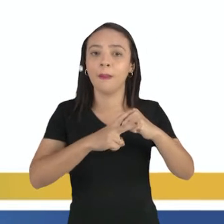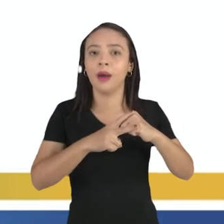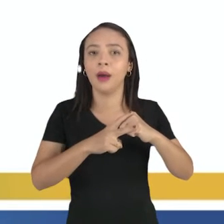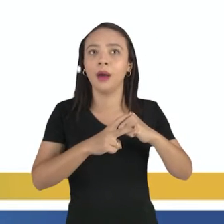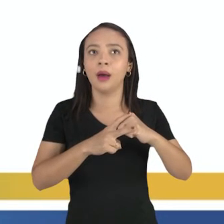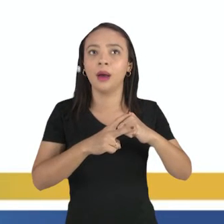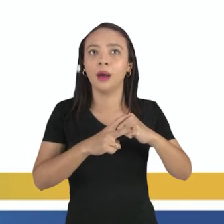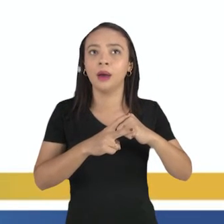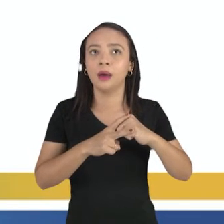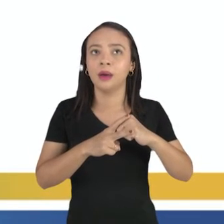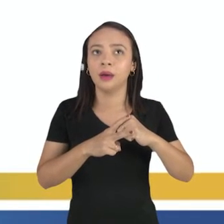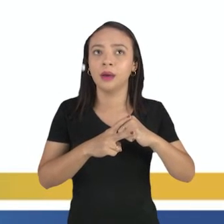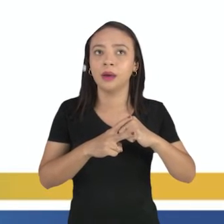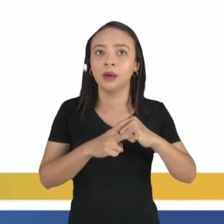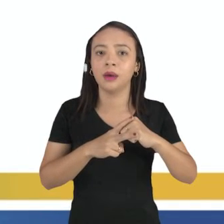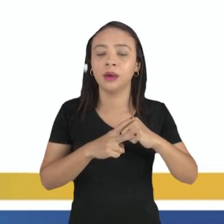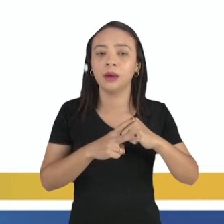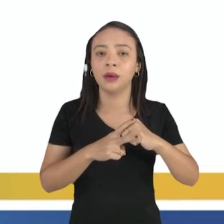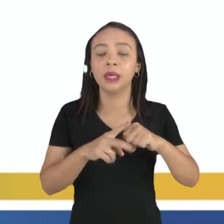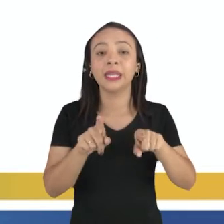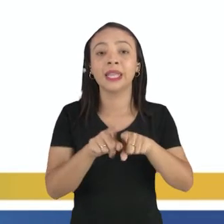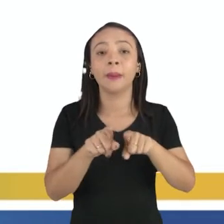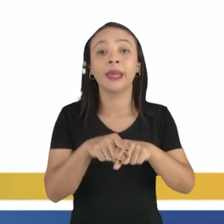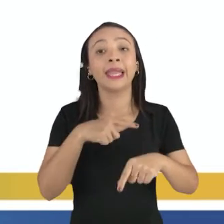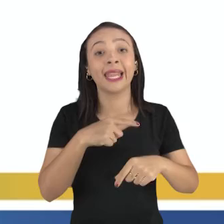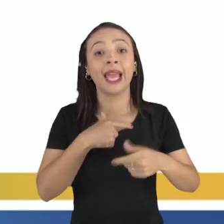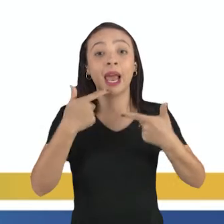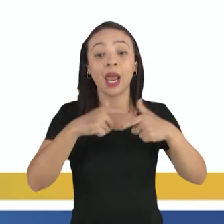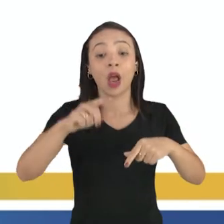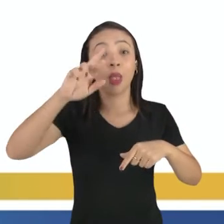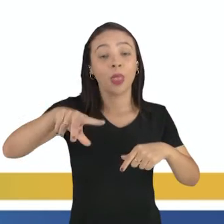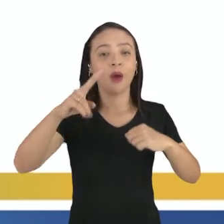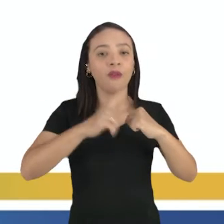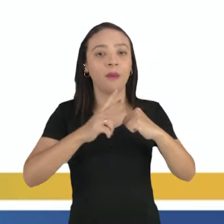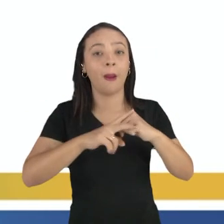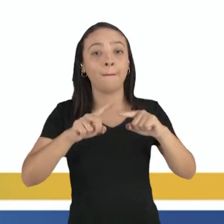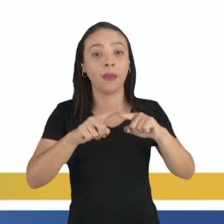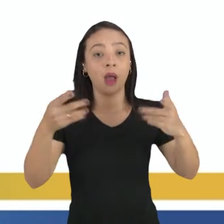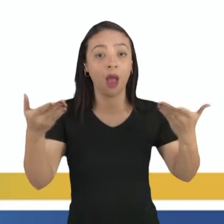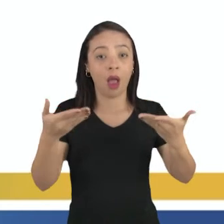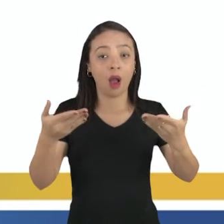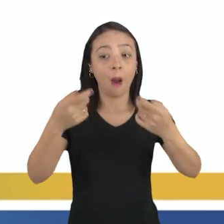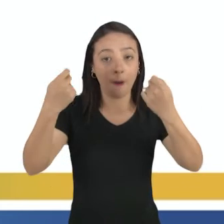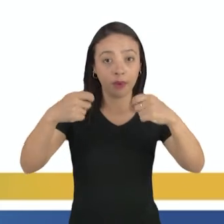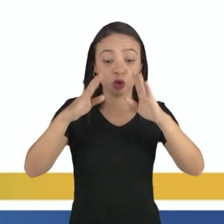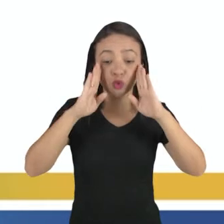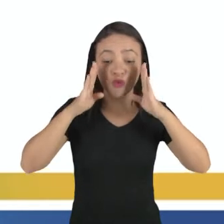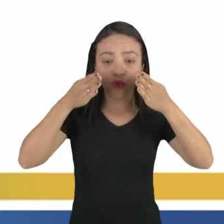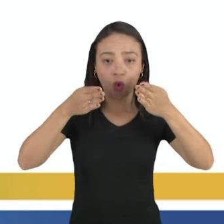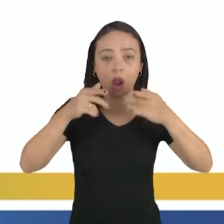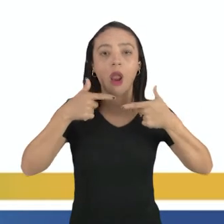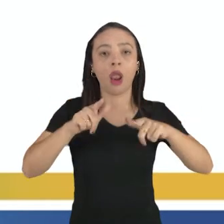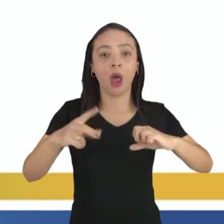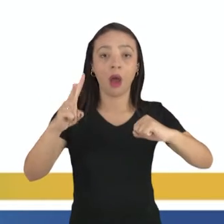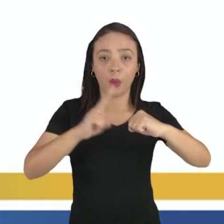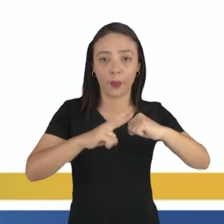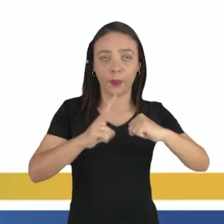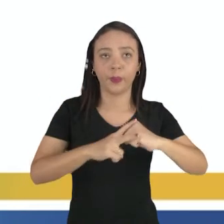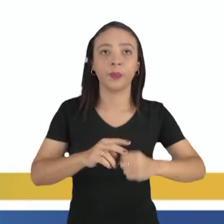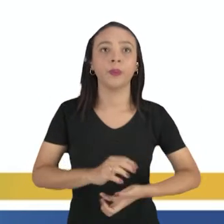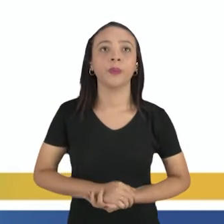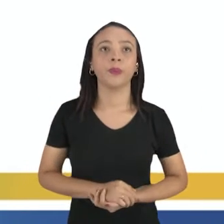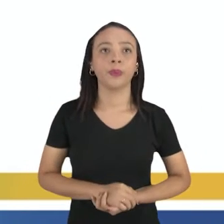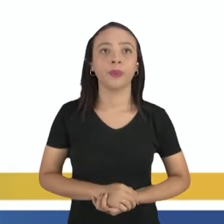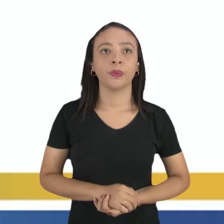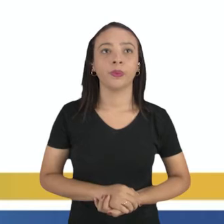verbal nesse cartaz, mas nós vamos precisar do quê? Da linguagem verbal. É isso que nós vamos olhar. E aí ele